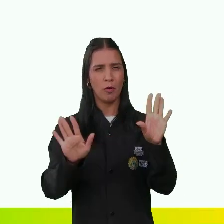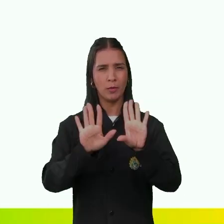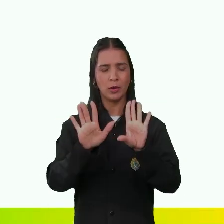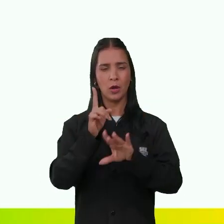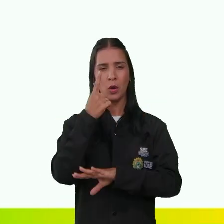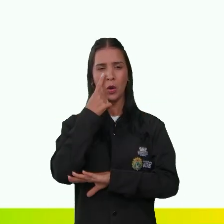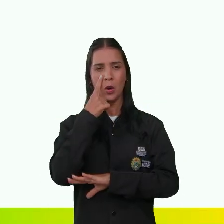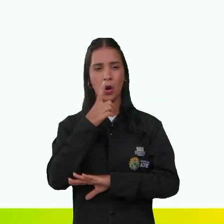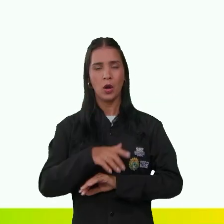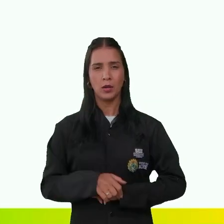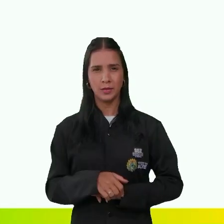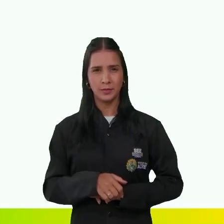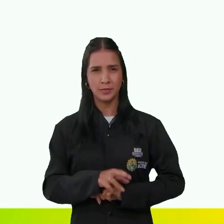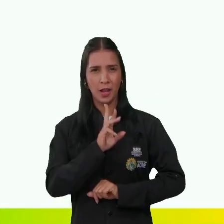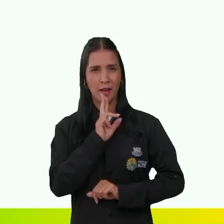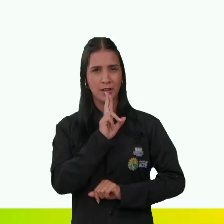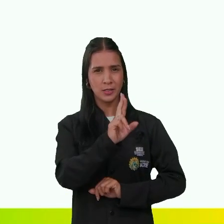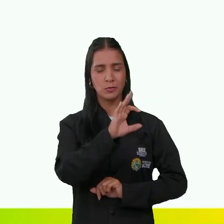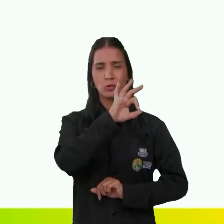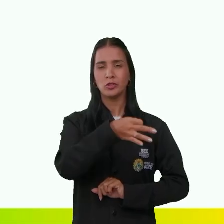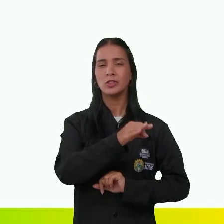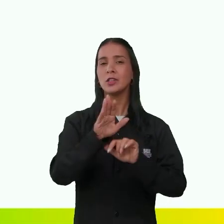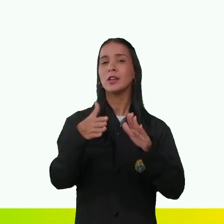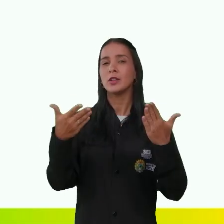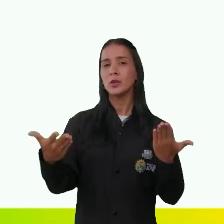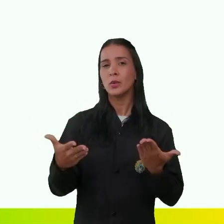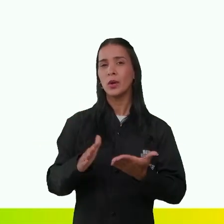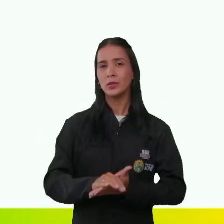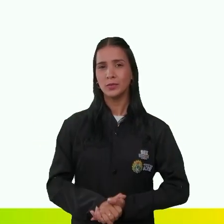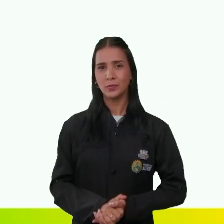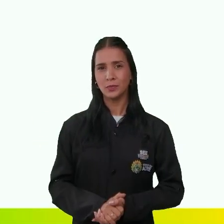delongas, vamos à resposta correta.